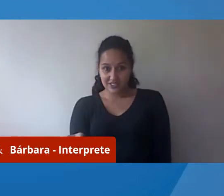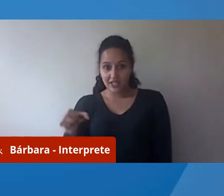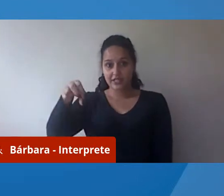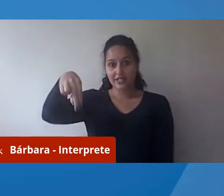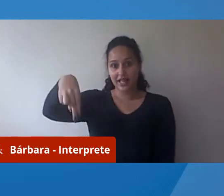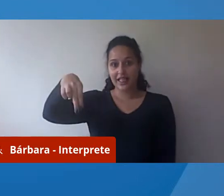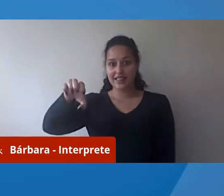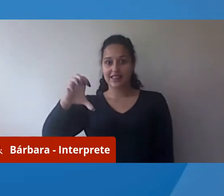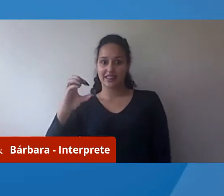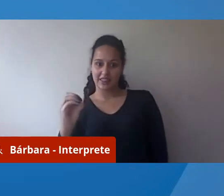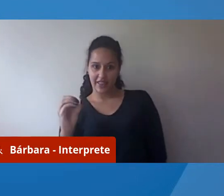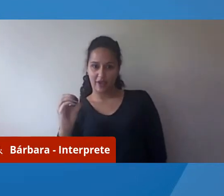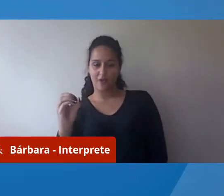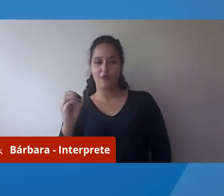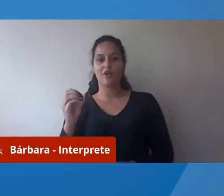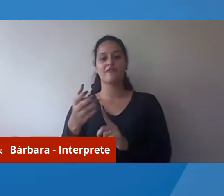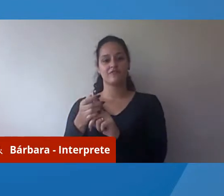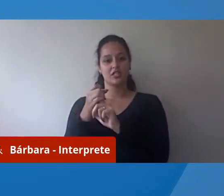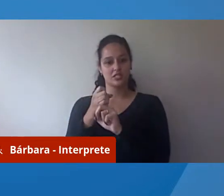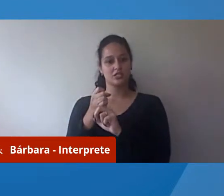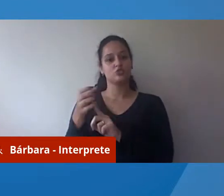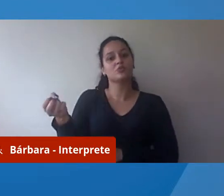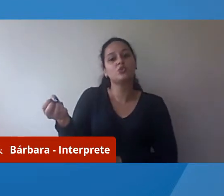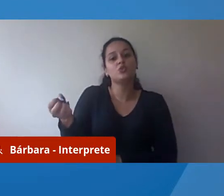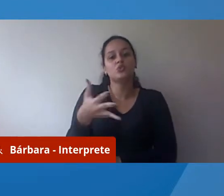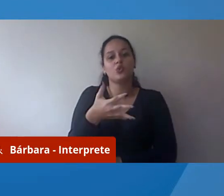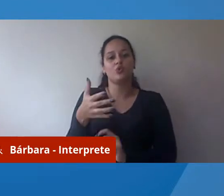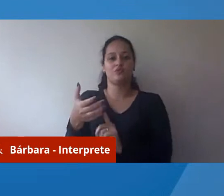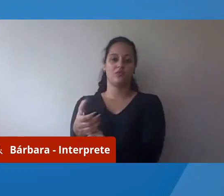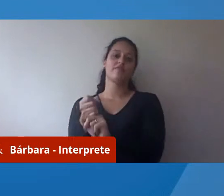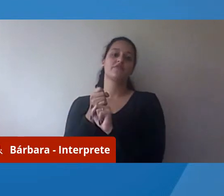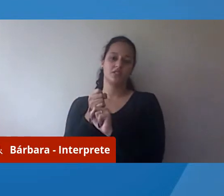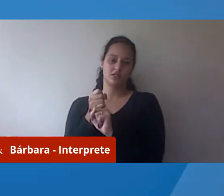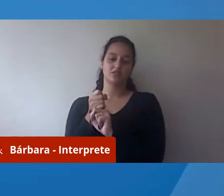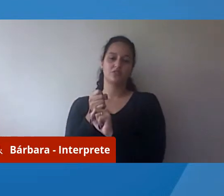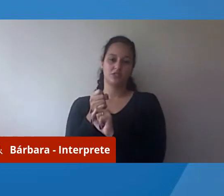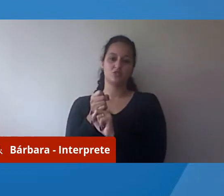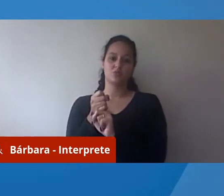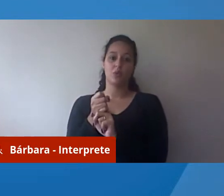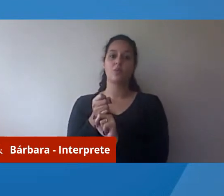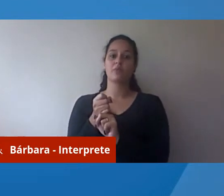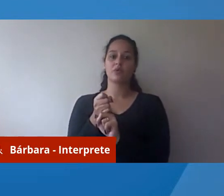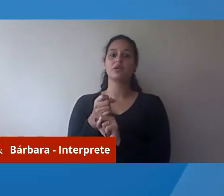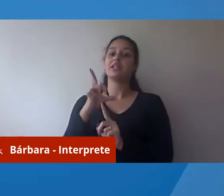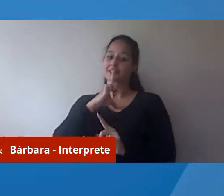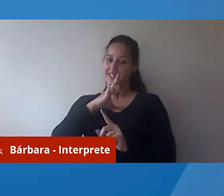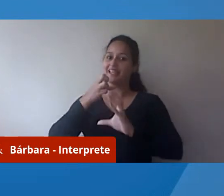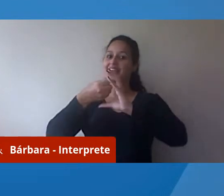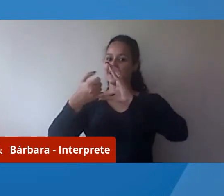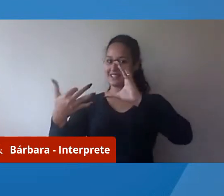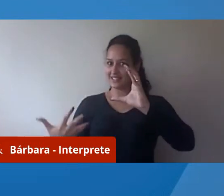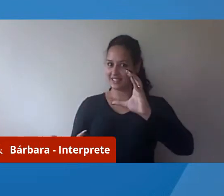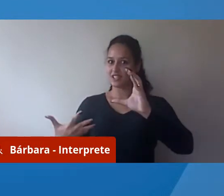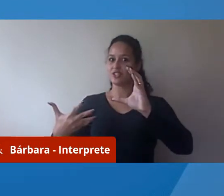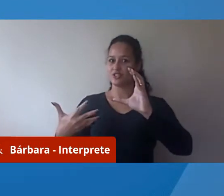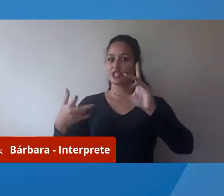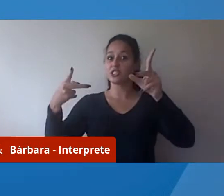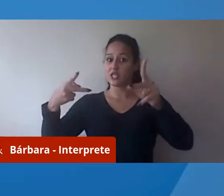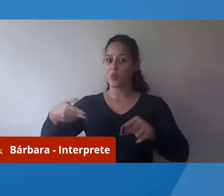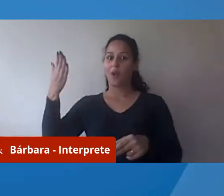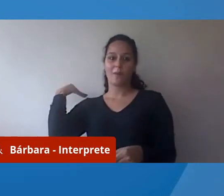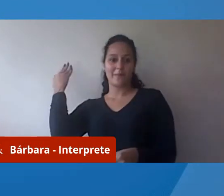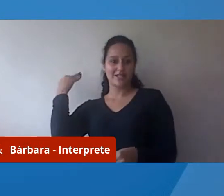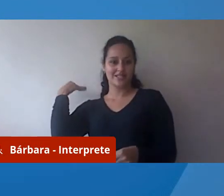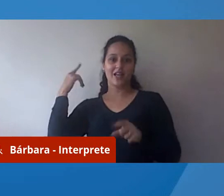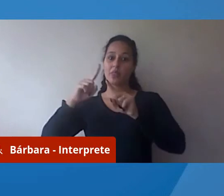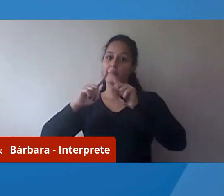novo, mas que tem muito em comum com o fascismo. Mas é novo, não é a mesma coisa. Né? Bom, o que tem em comum o fascismo